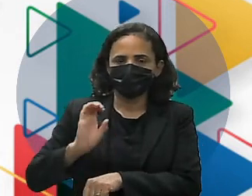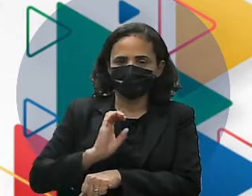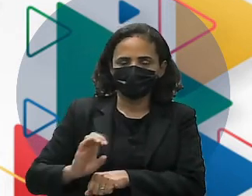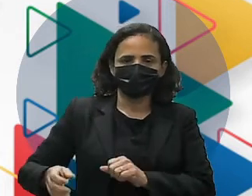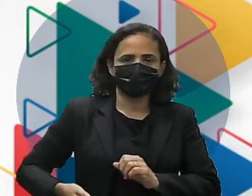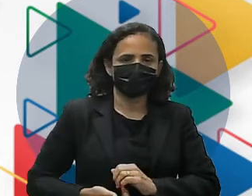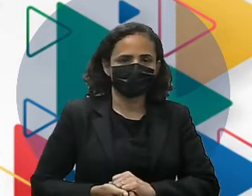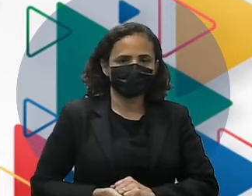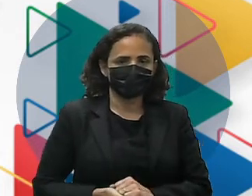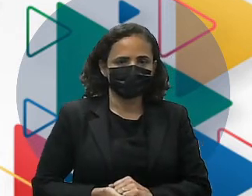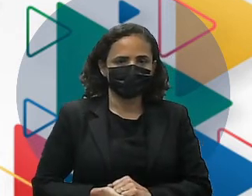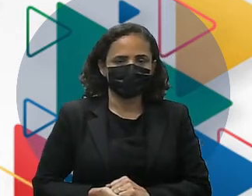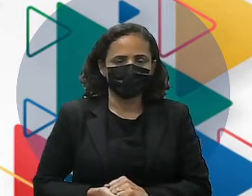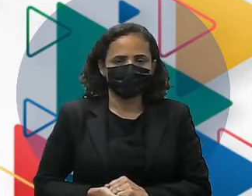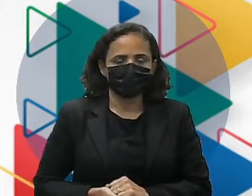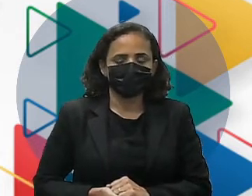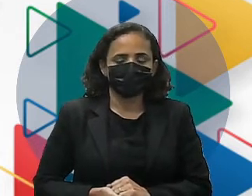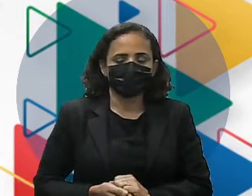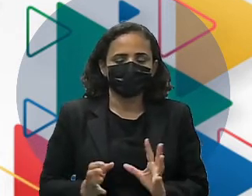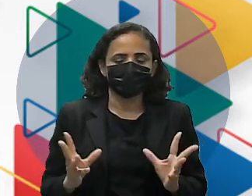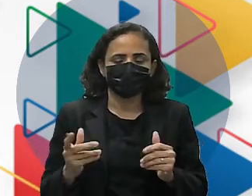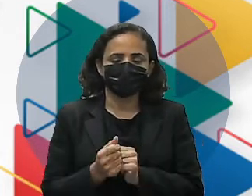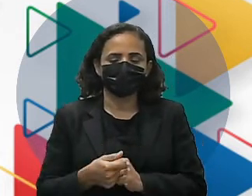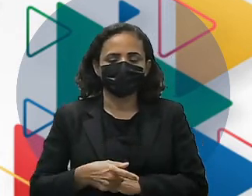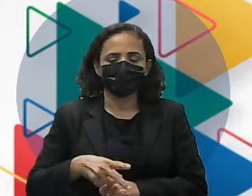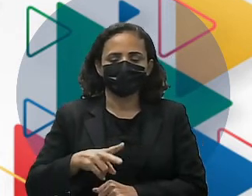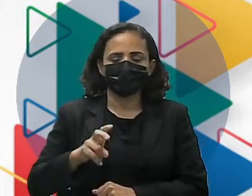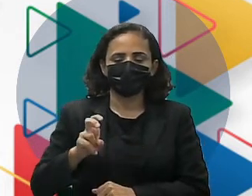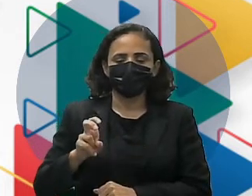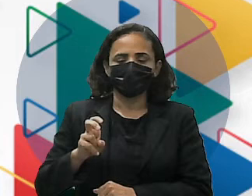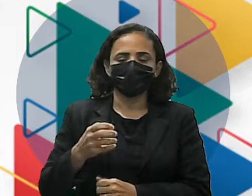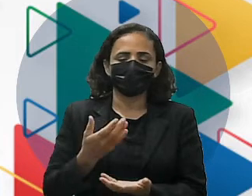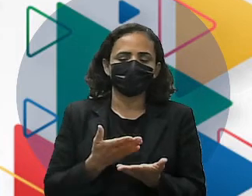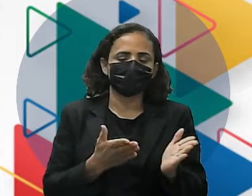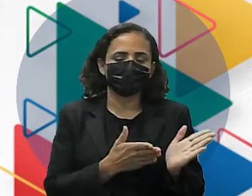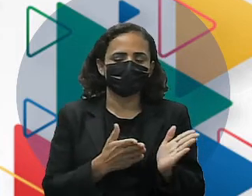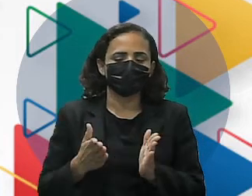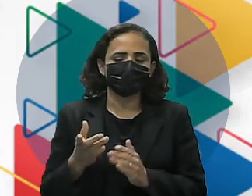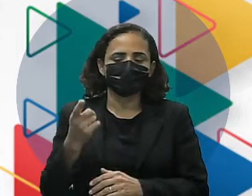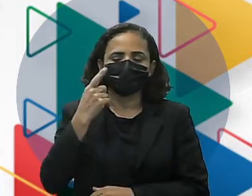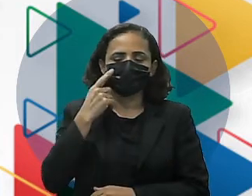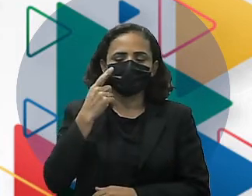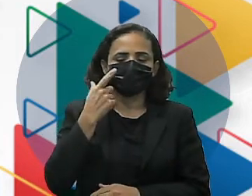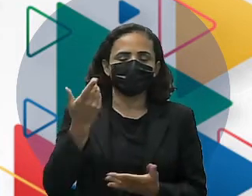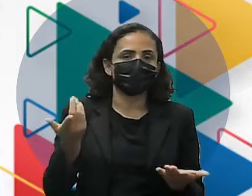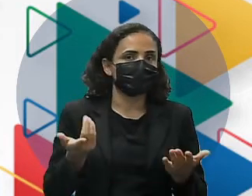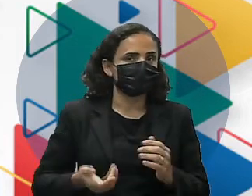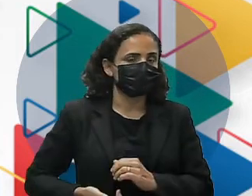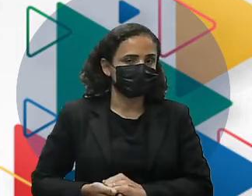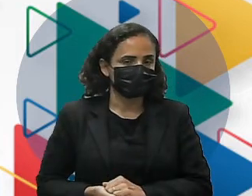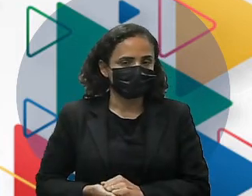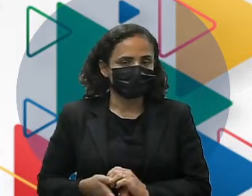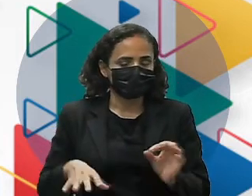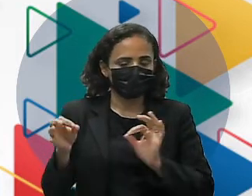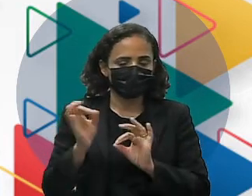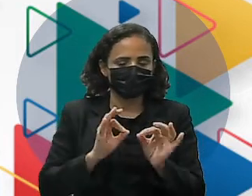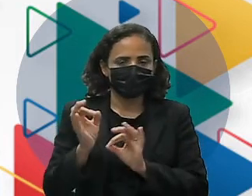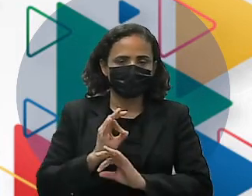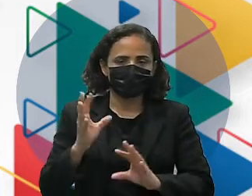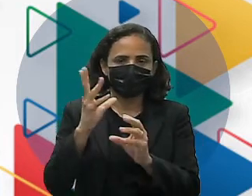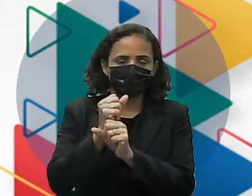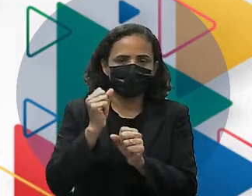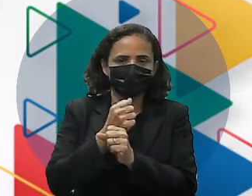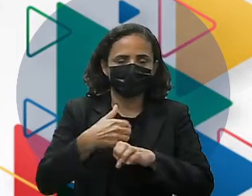1/5 do total dessa estrada, beleza? Então, meu povo, eu tenho aí que montar agora